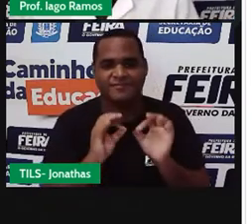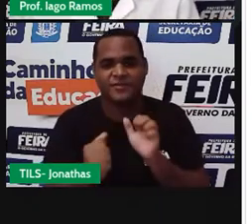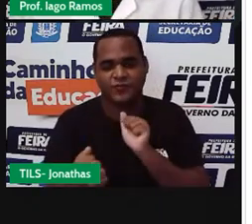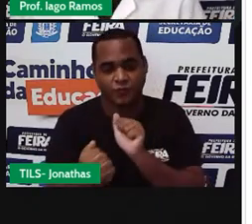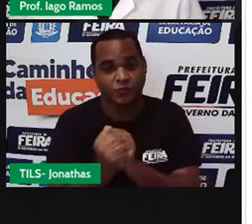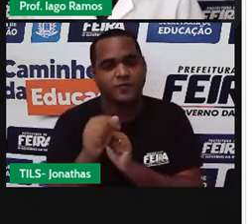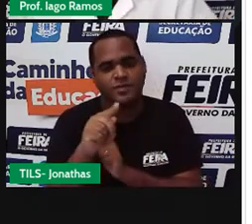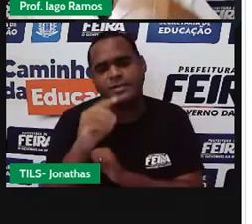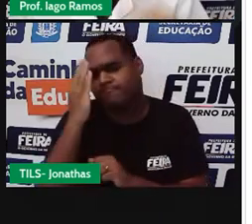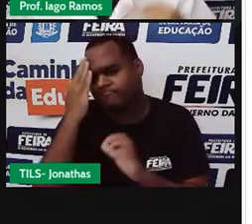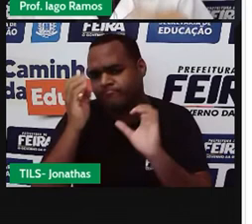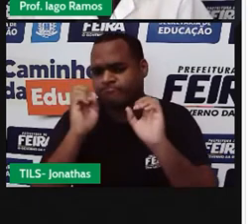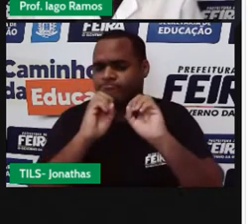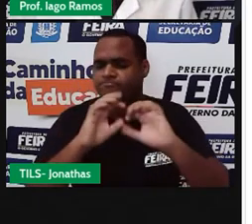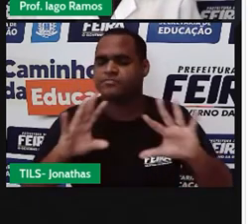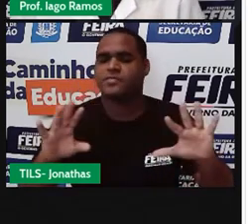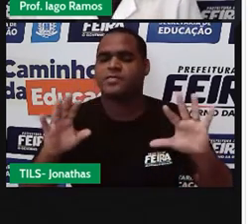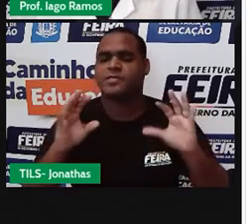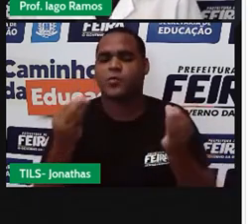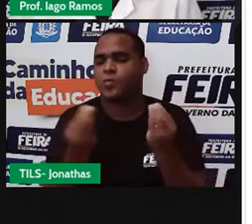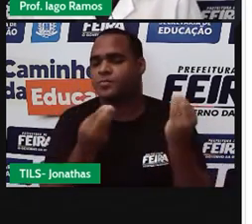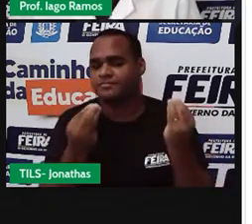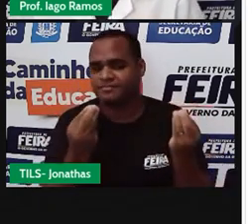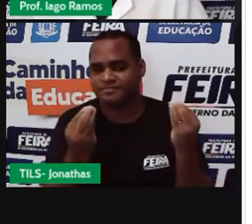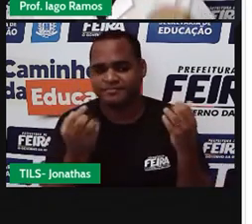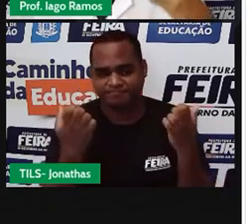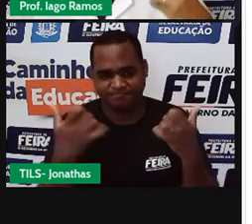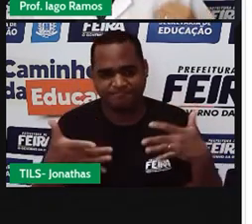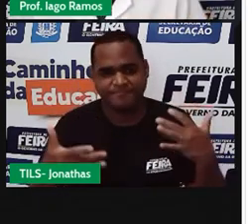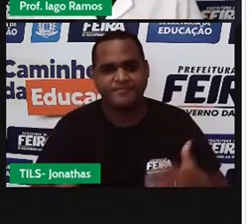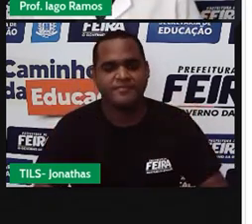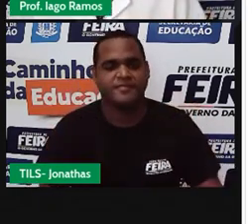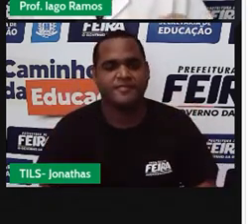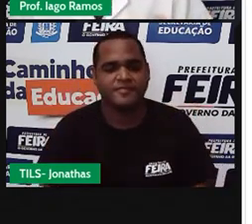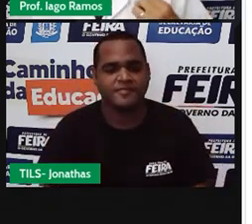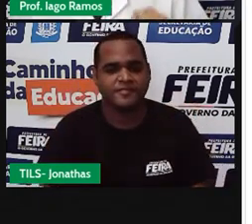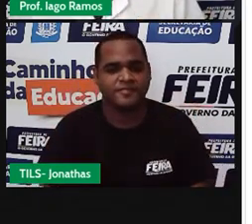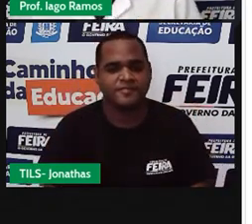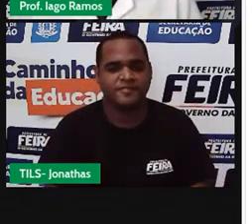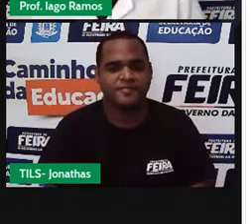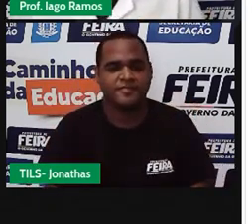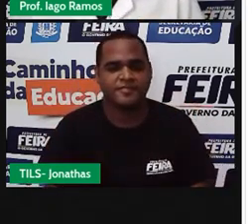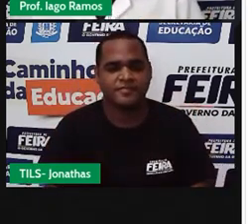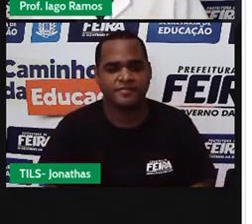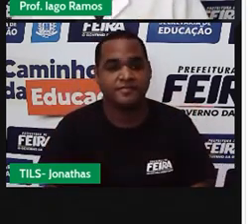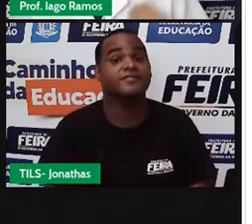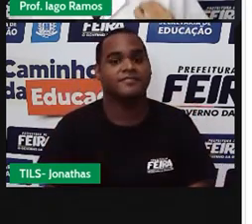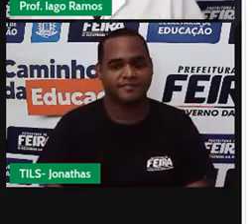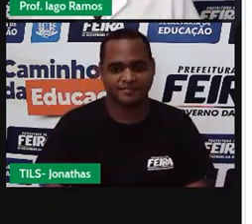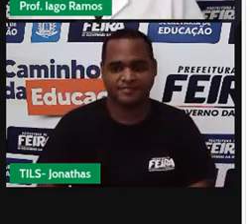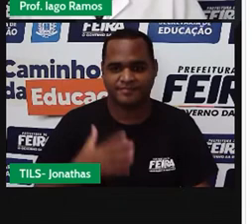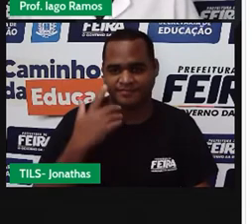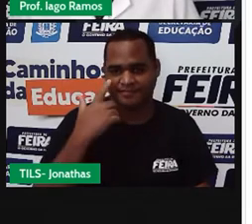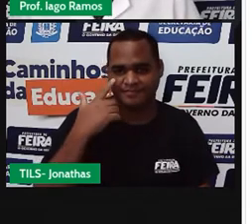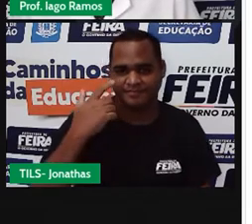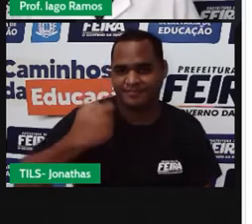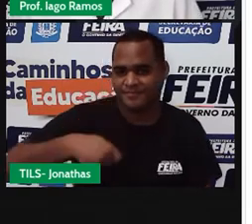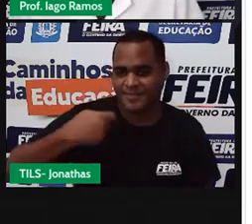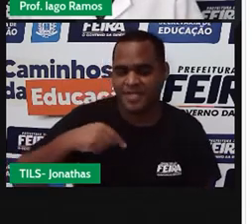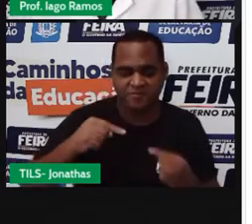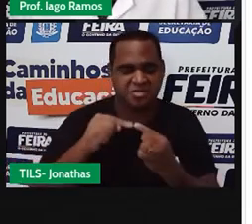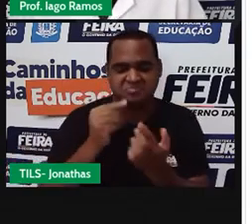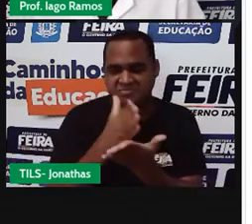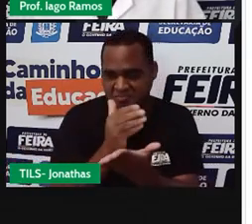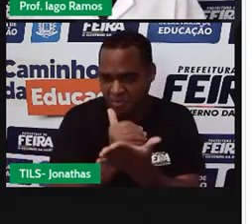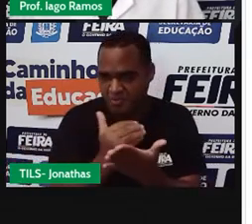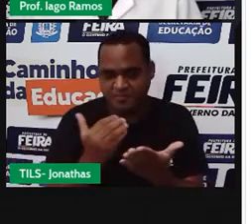que é para você entender esse negócio direitinho tá bom e segue a receita é como fazer um bolo